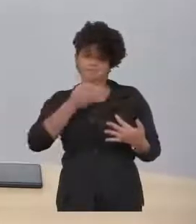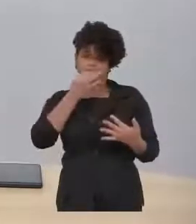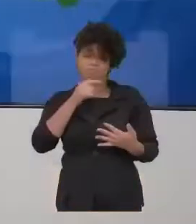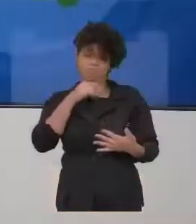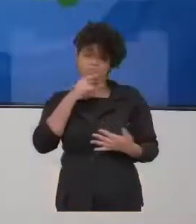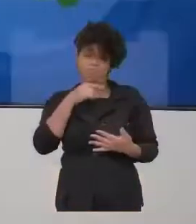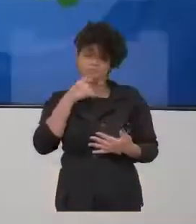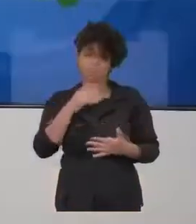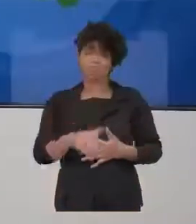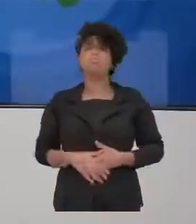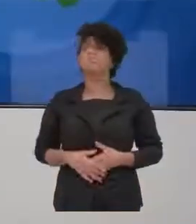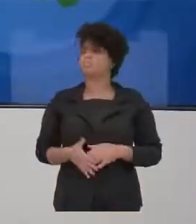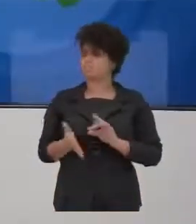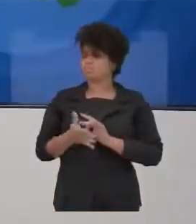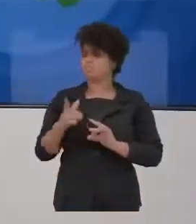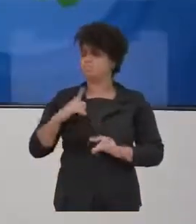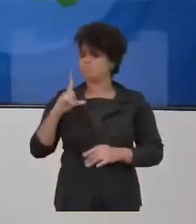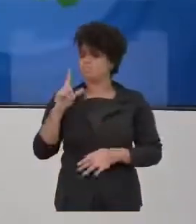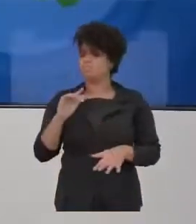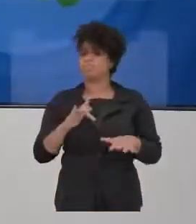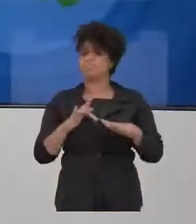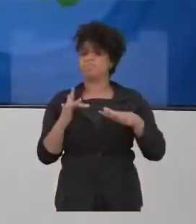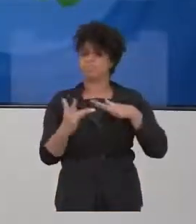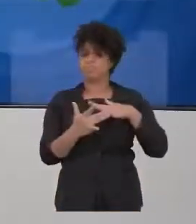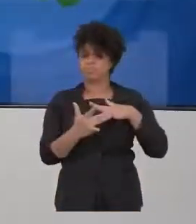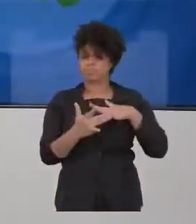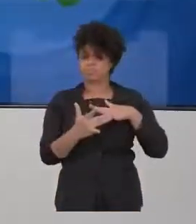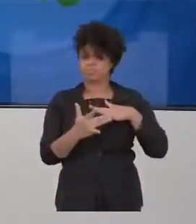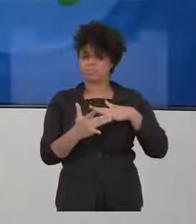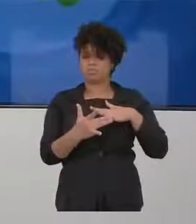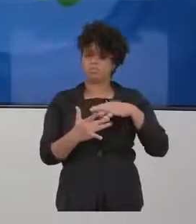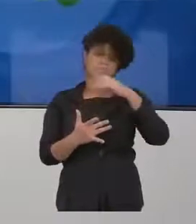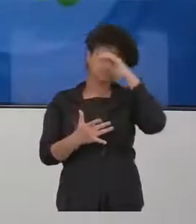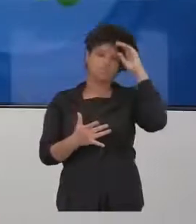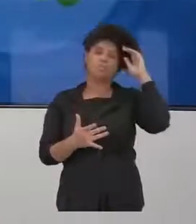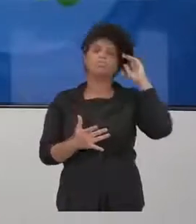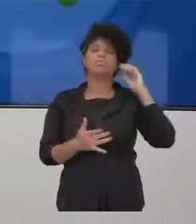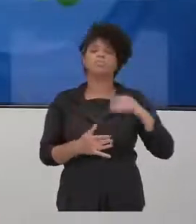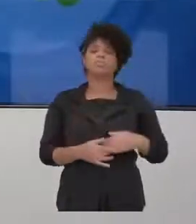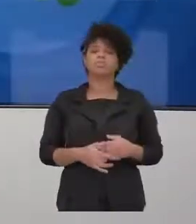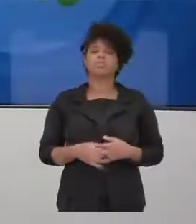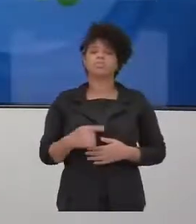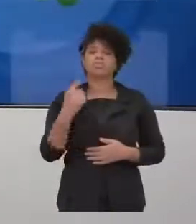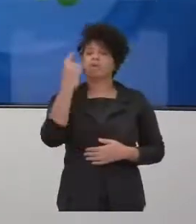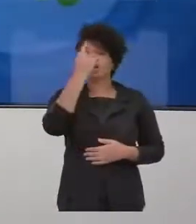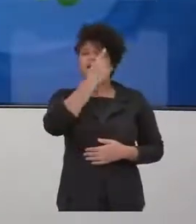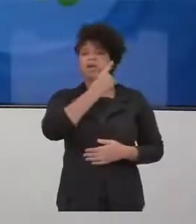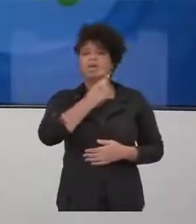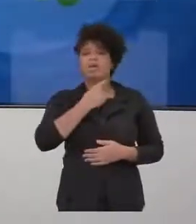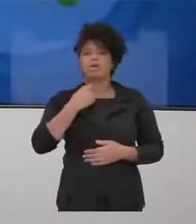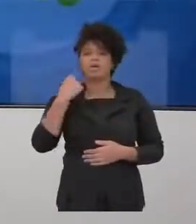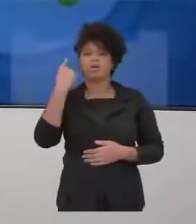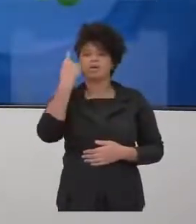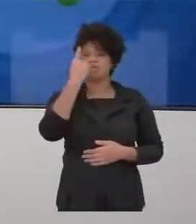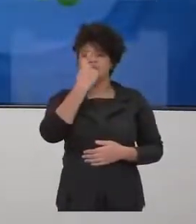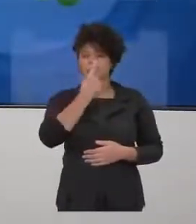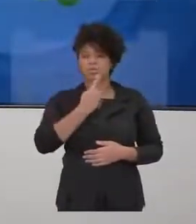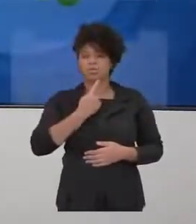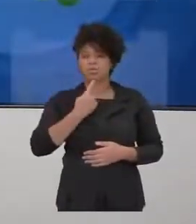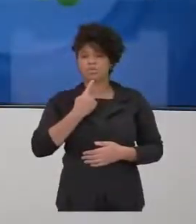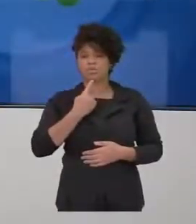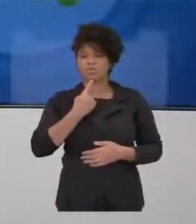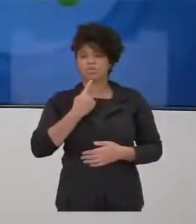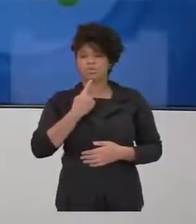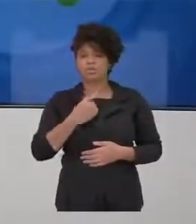outra coisa, que tem uma rede social que é o Rosto Livro. A rede social é o Rosto Livro. Então, olha só, o nome da rede social é o